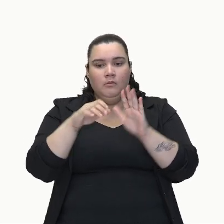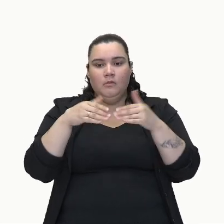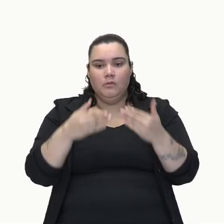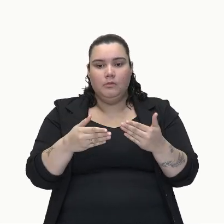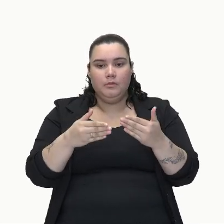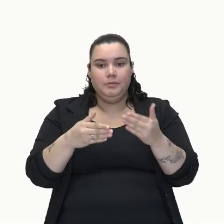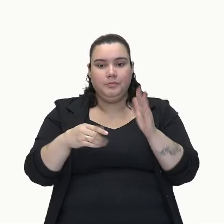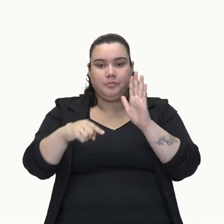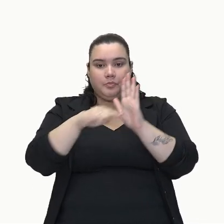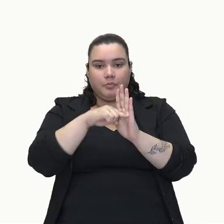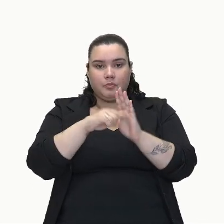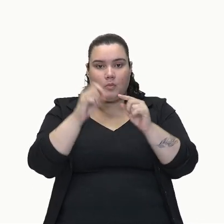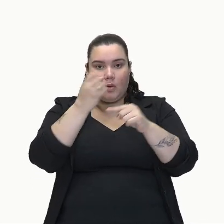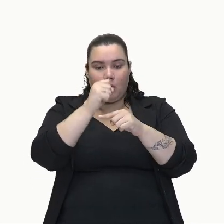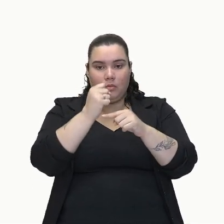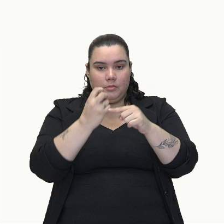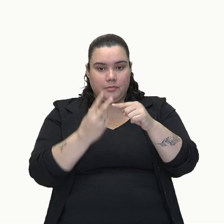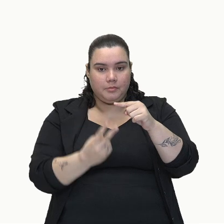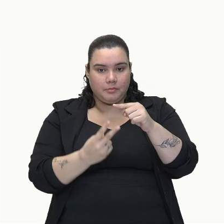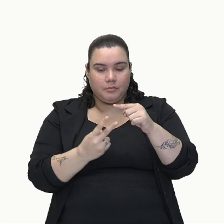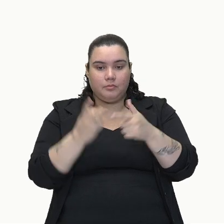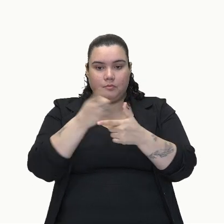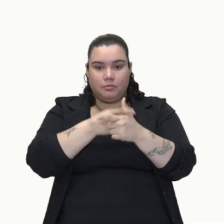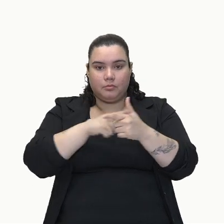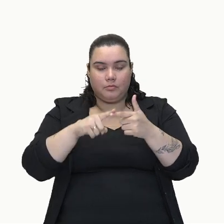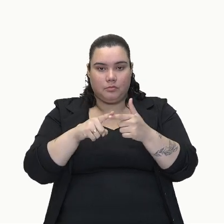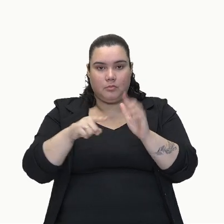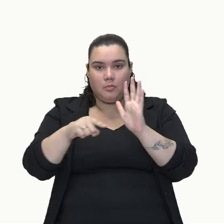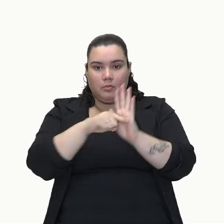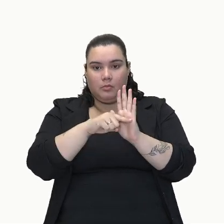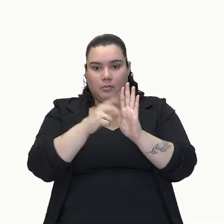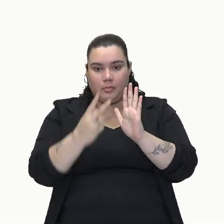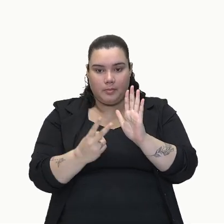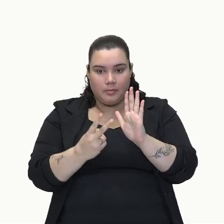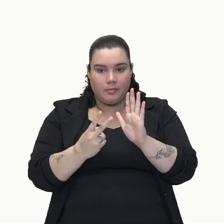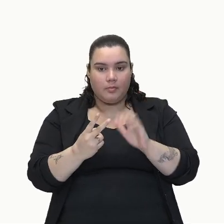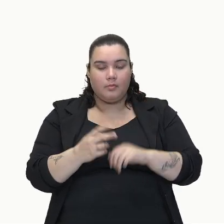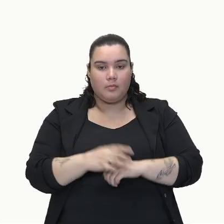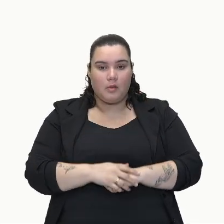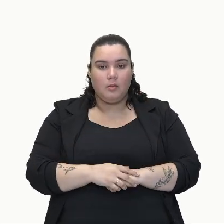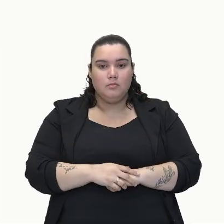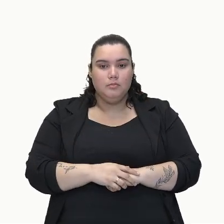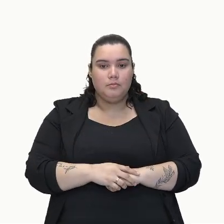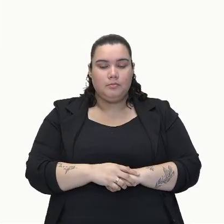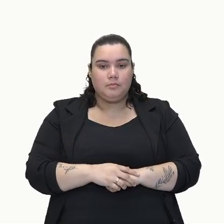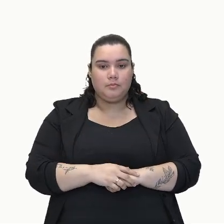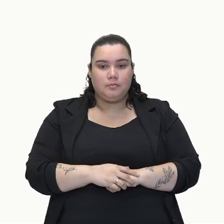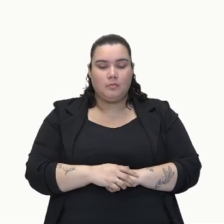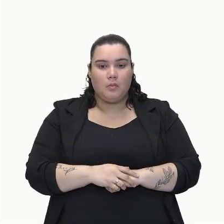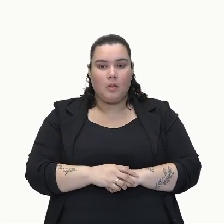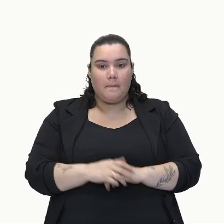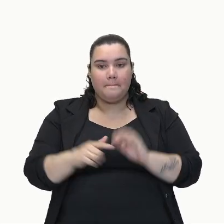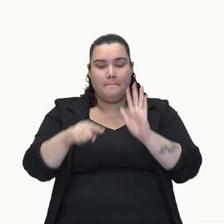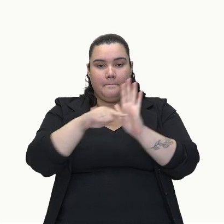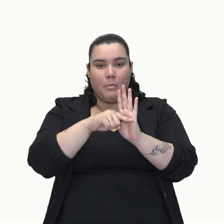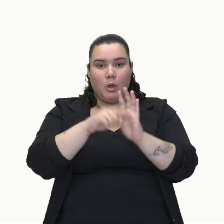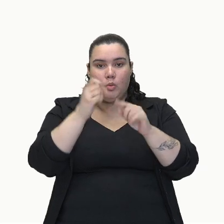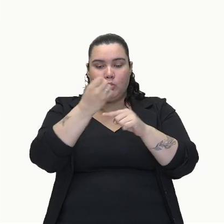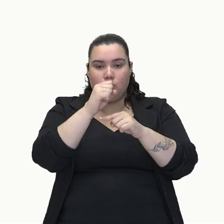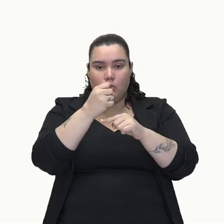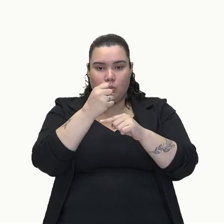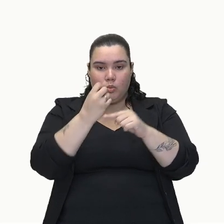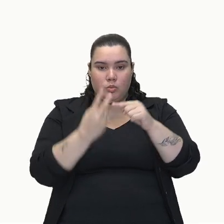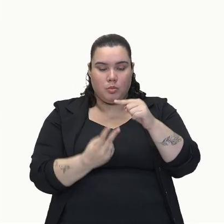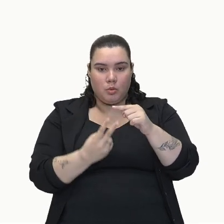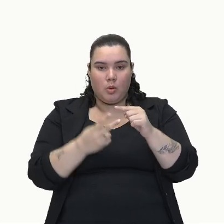ficar menos 8 sobre 2 dividido por menos 2. Menos 8 sobre 2 é menos